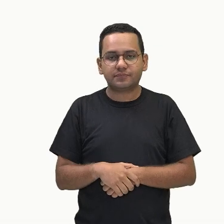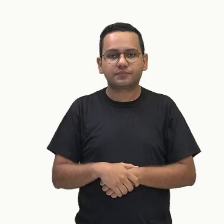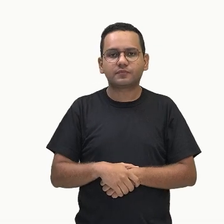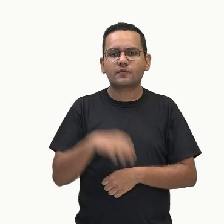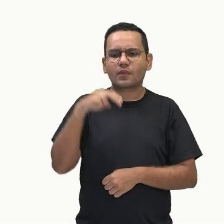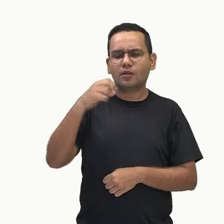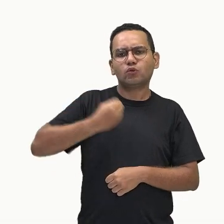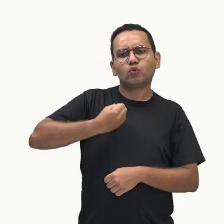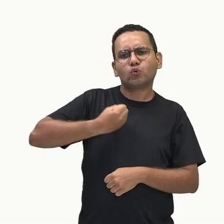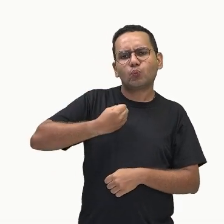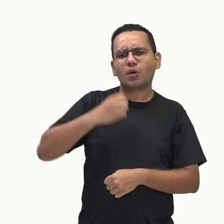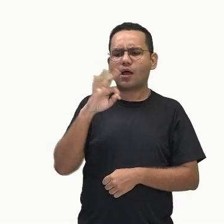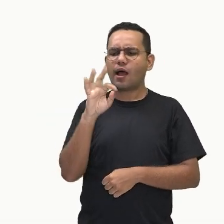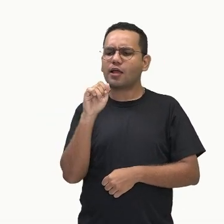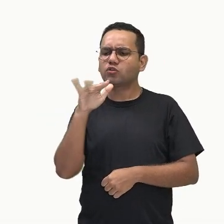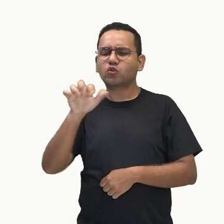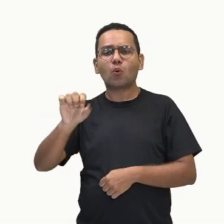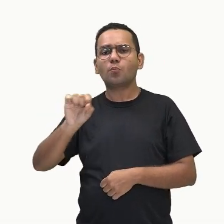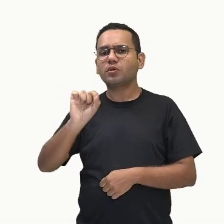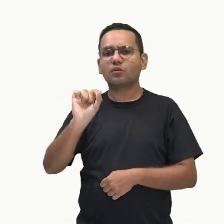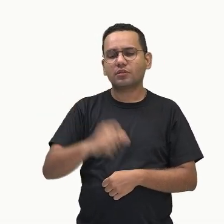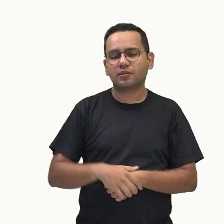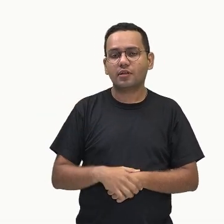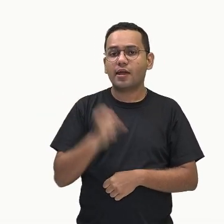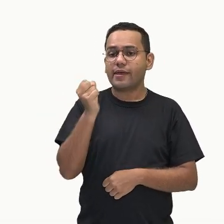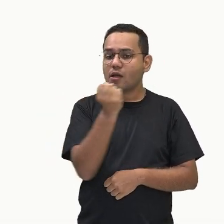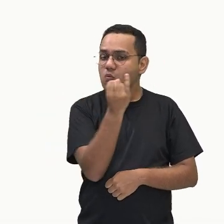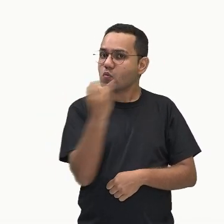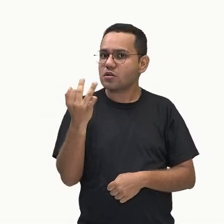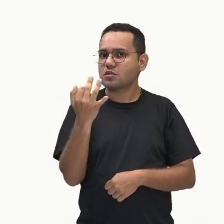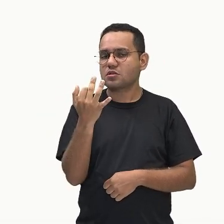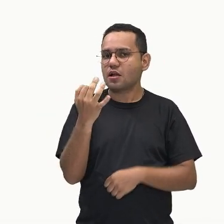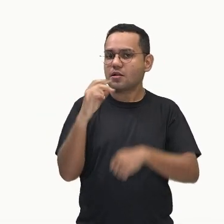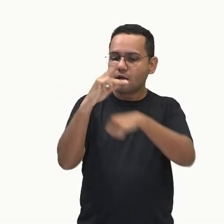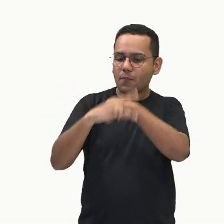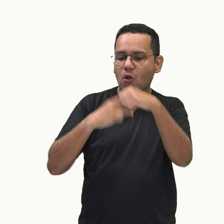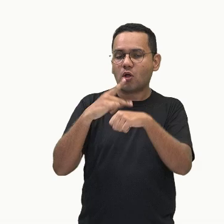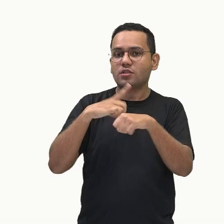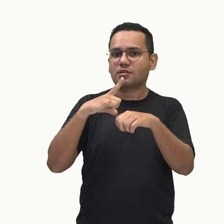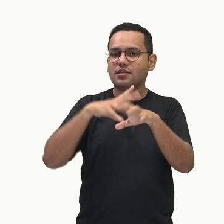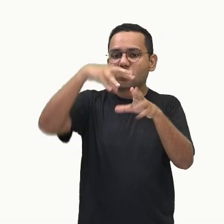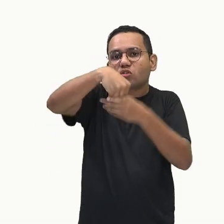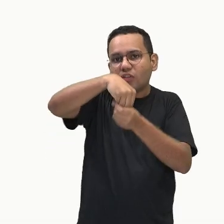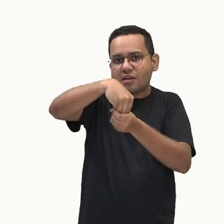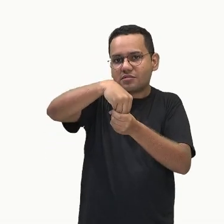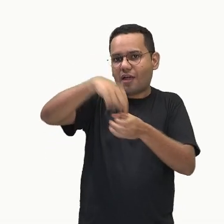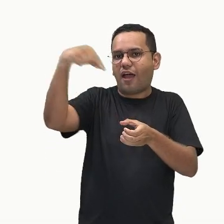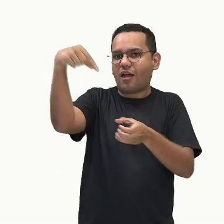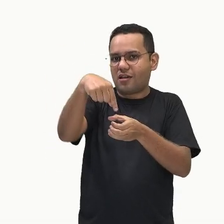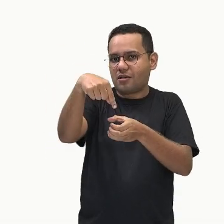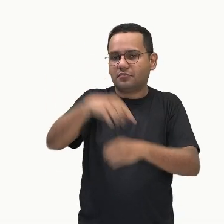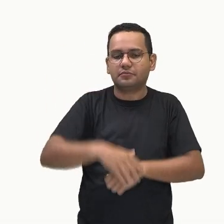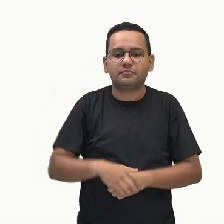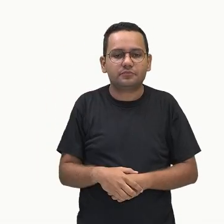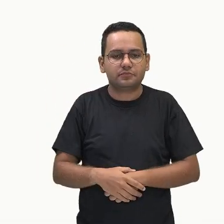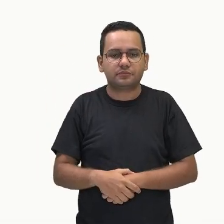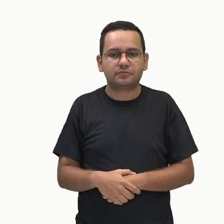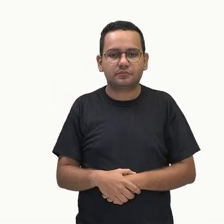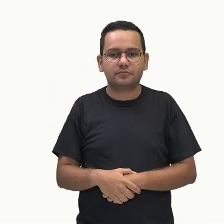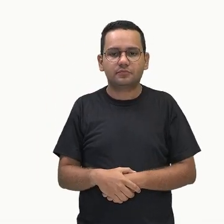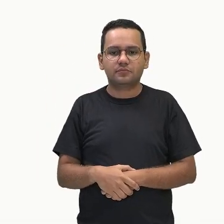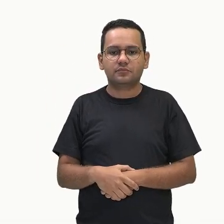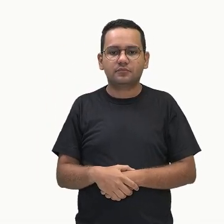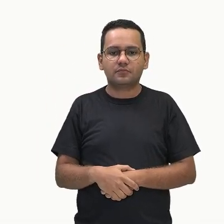de prótons que nós teremos no núcleo, certo? E aqui você observa, o núcleo tem